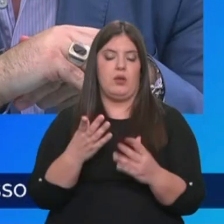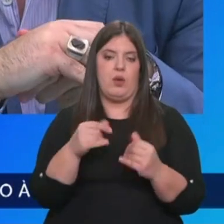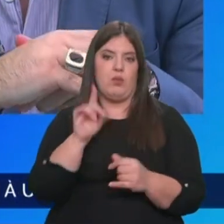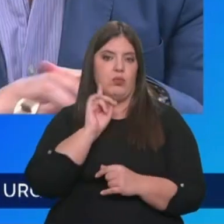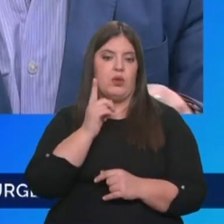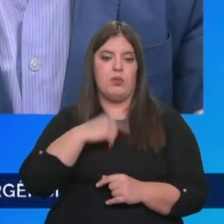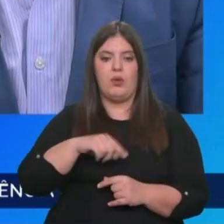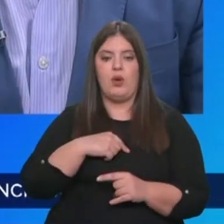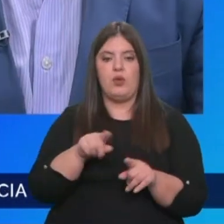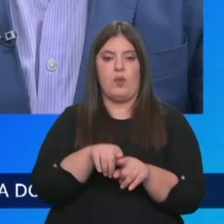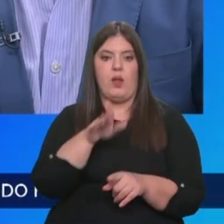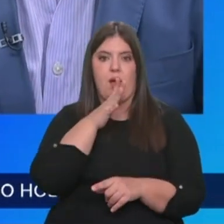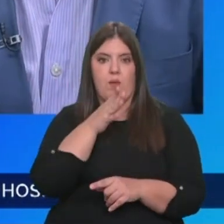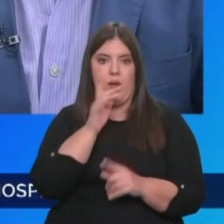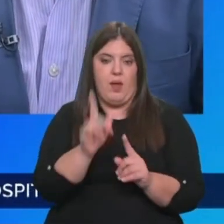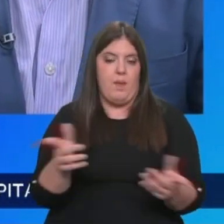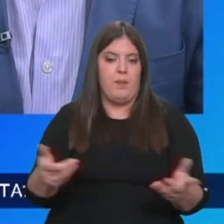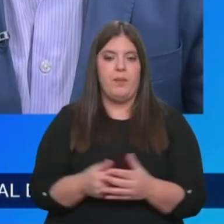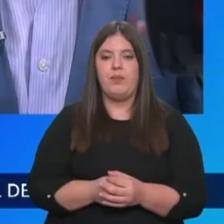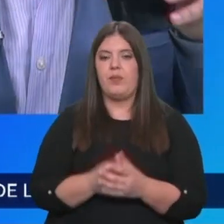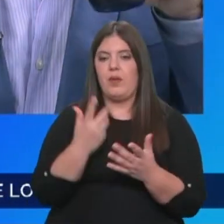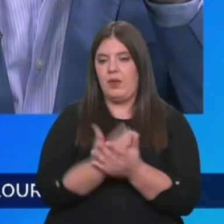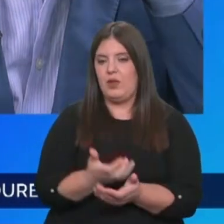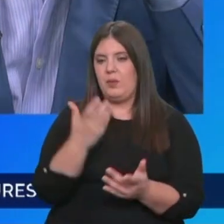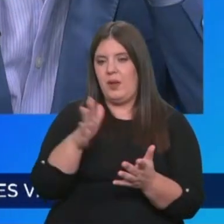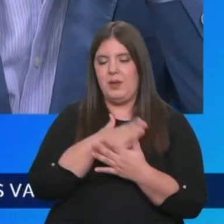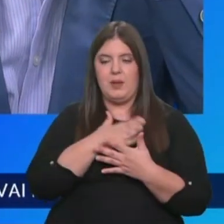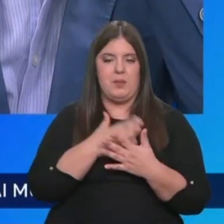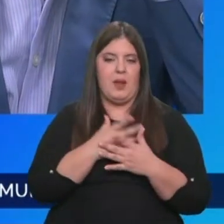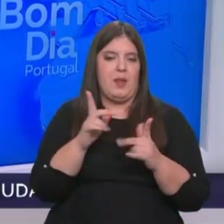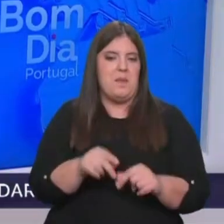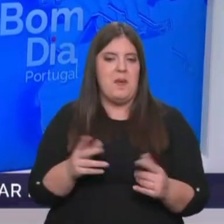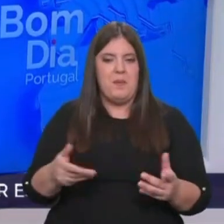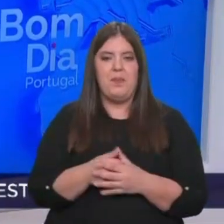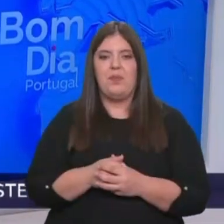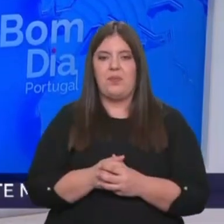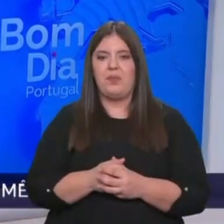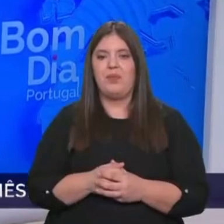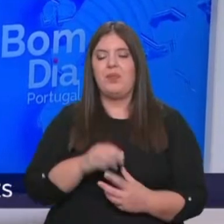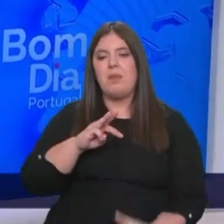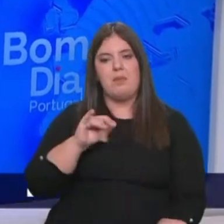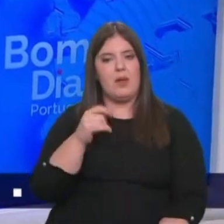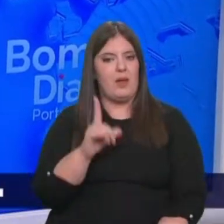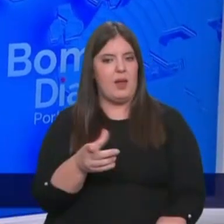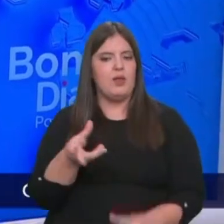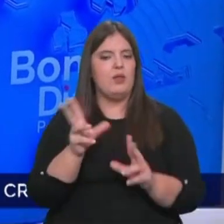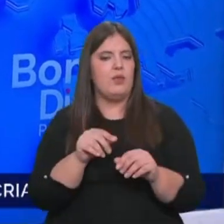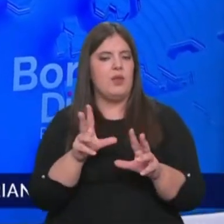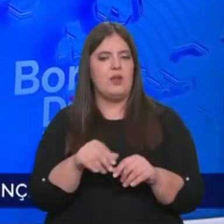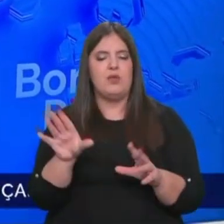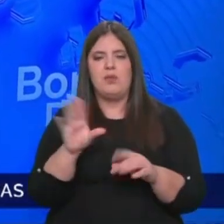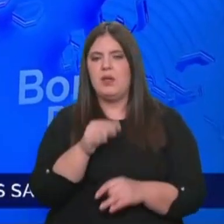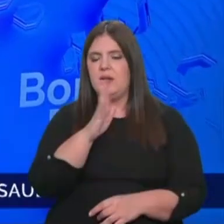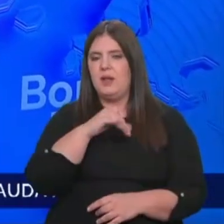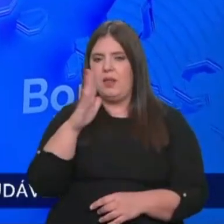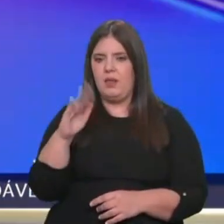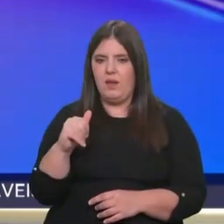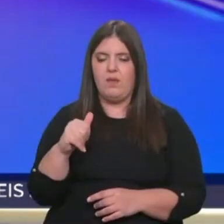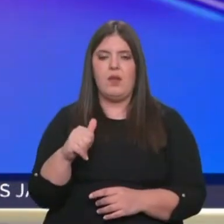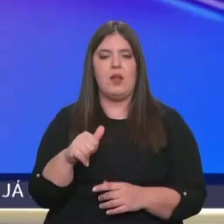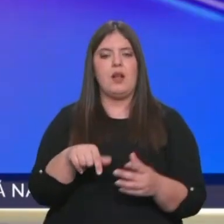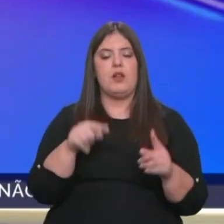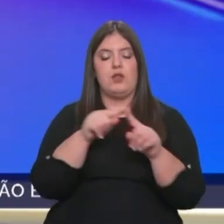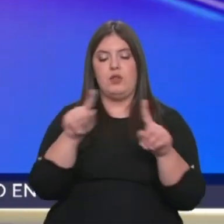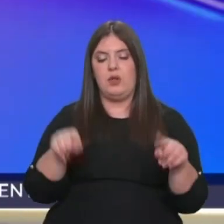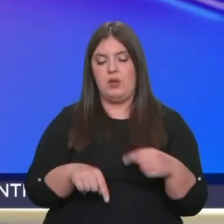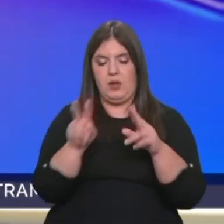para nós, como é o caso da água. E fica sublinhada essa amizade também. Há, Miguel, mais novidades científicas a caminho da Estação